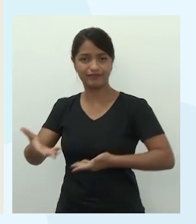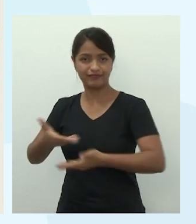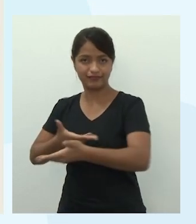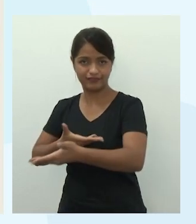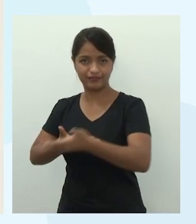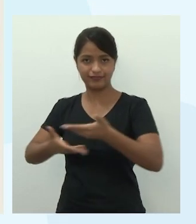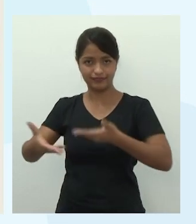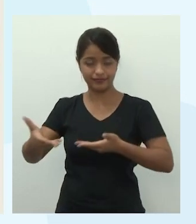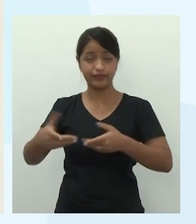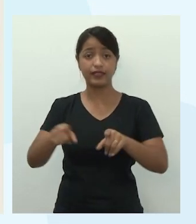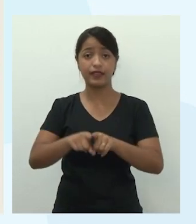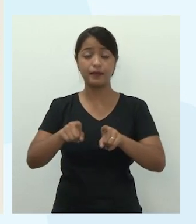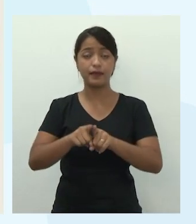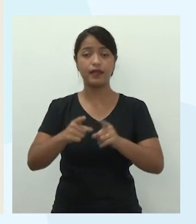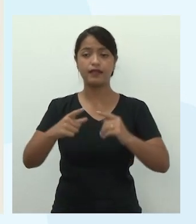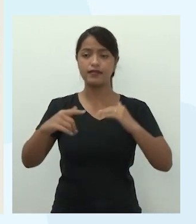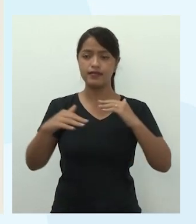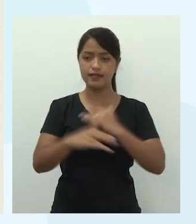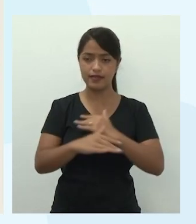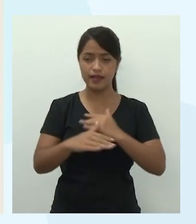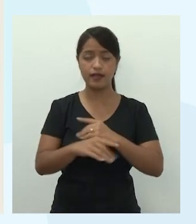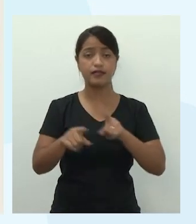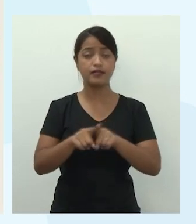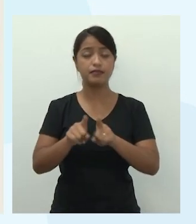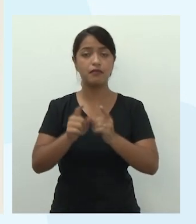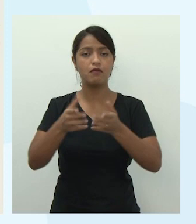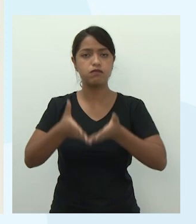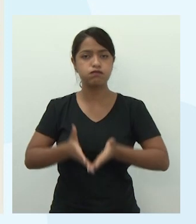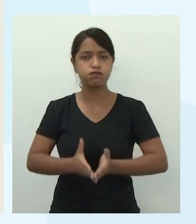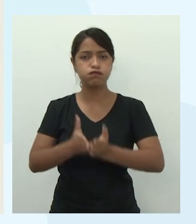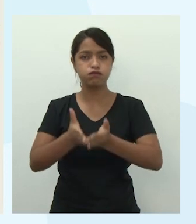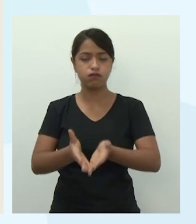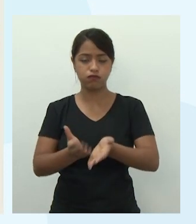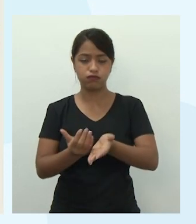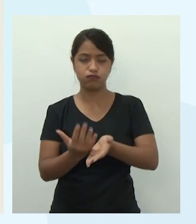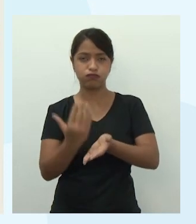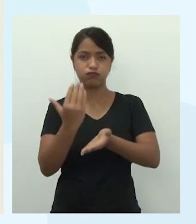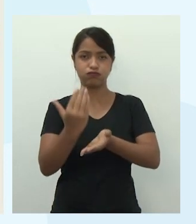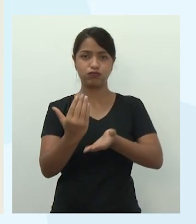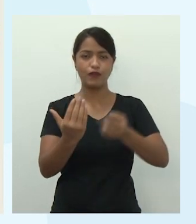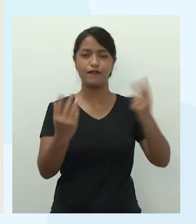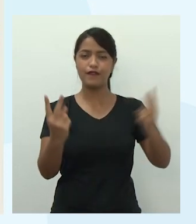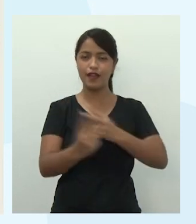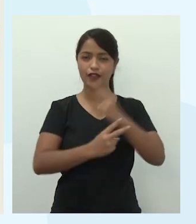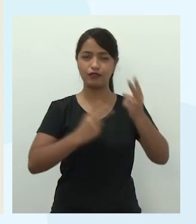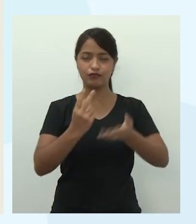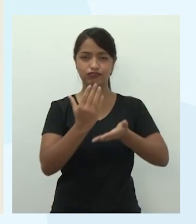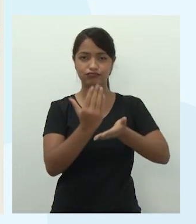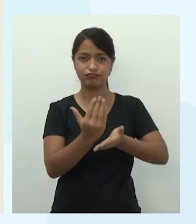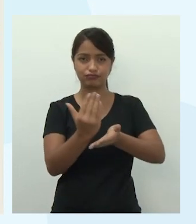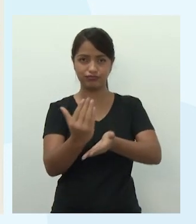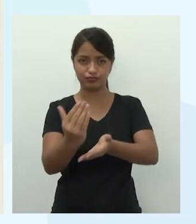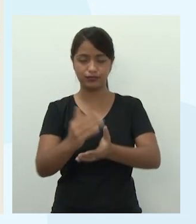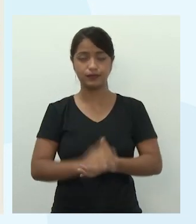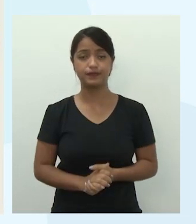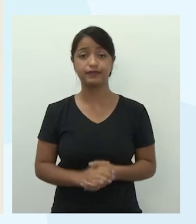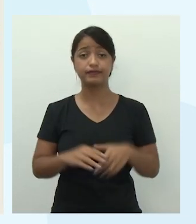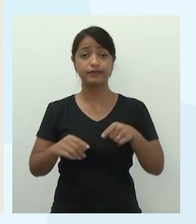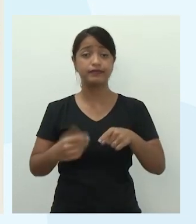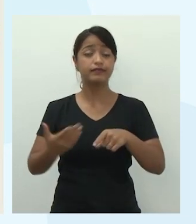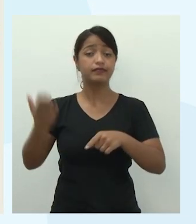à vela. Essa Idade dos Metais aí começa a surgir, vamos dizer assim, lá por volta do